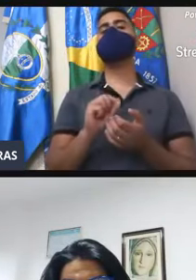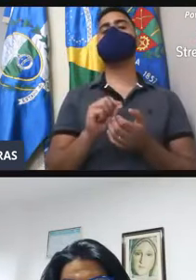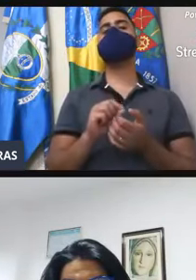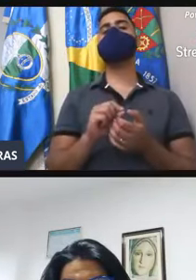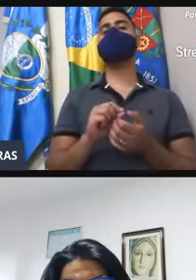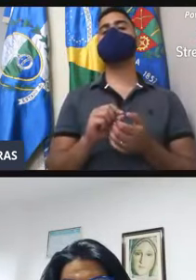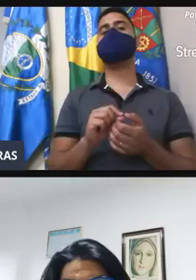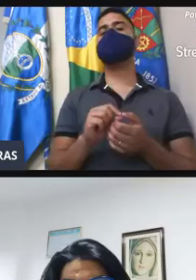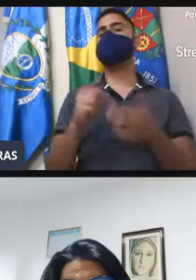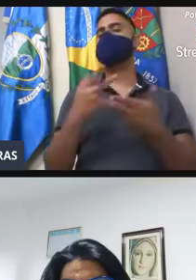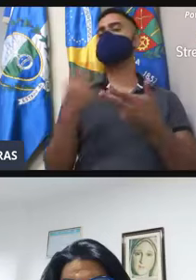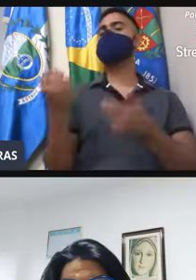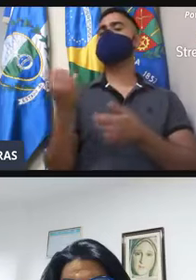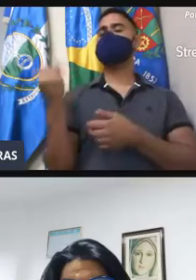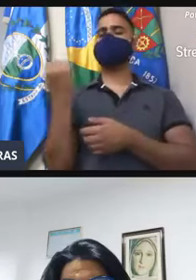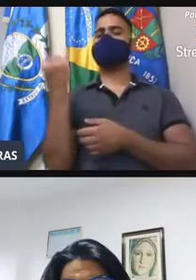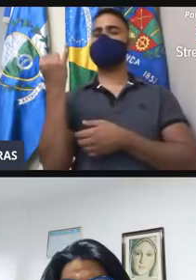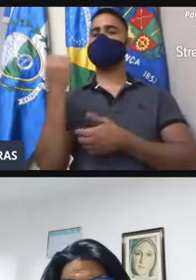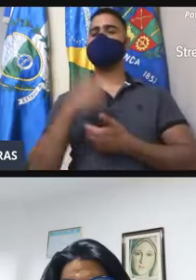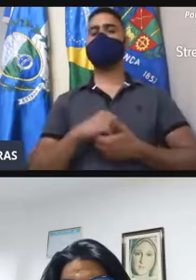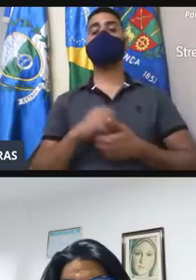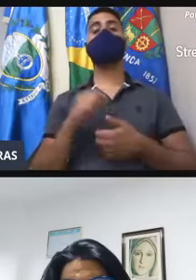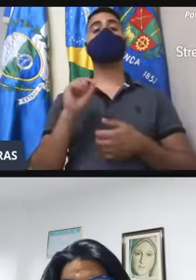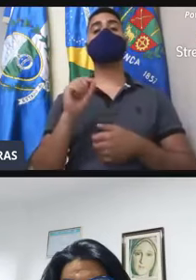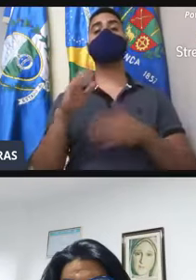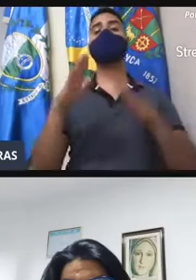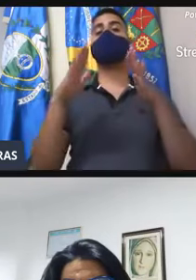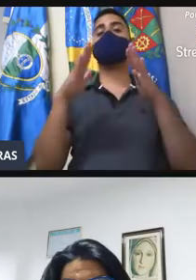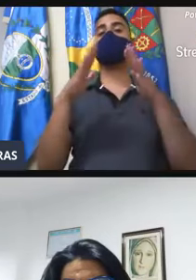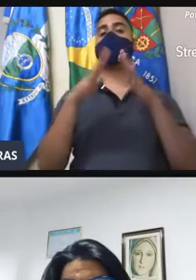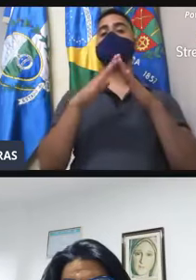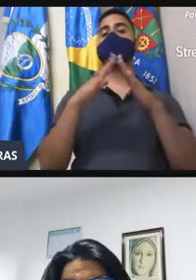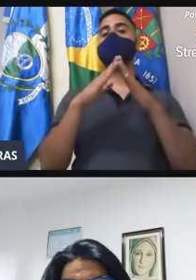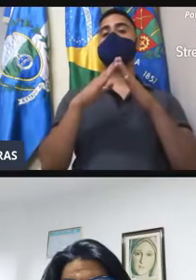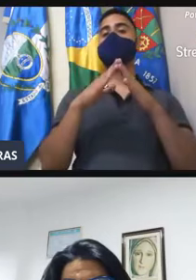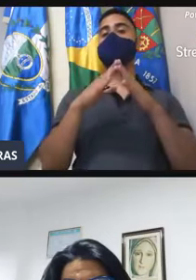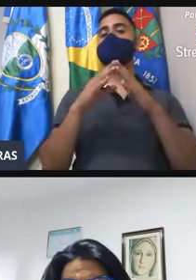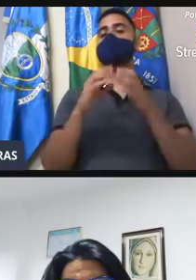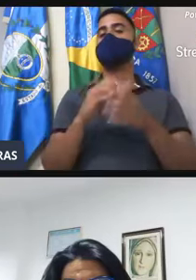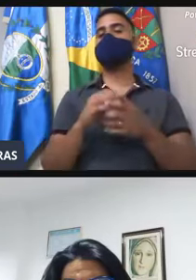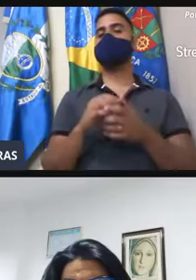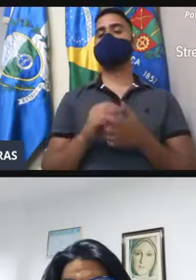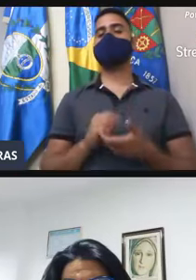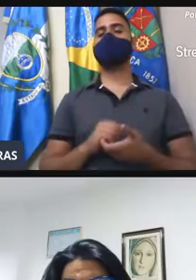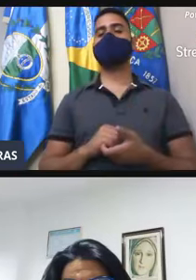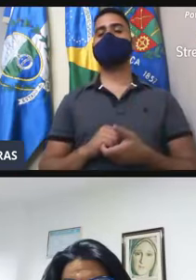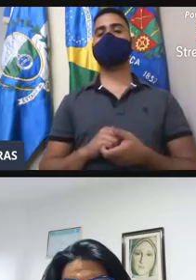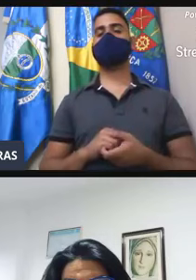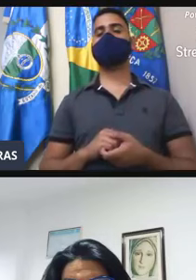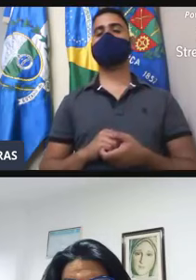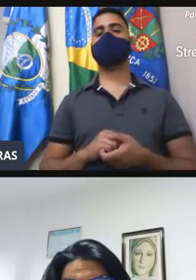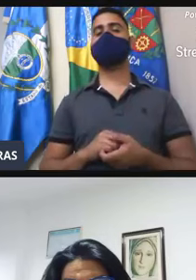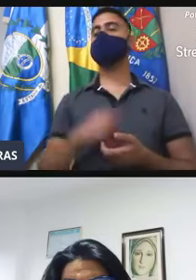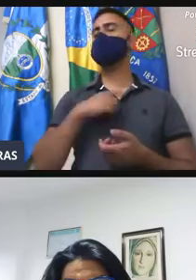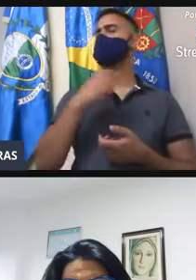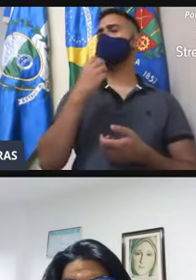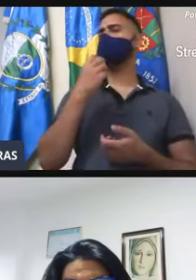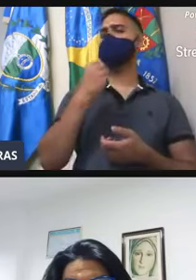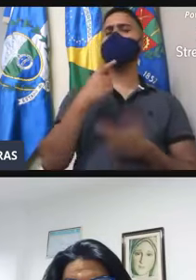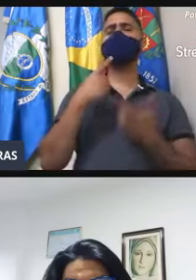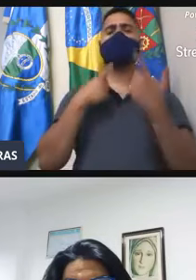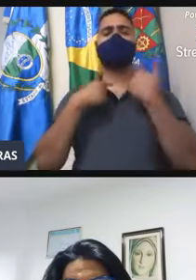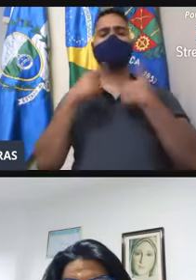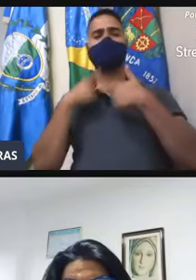uma parte que é fundamental também, que é a casa, a senhora que está chegando, gás, intencionar,